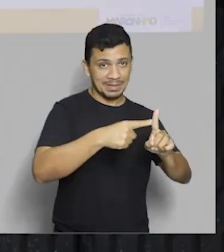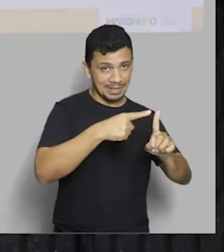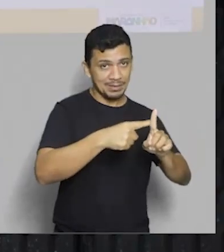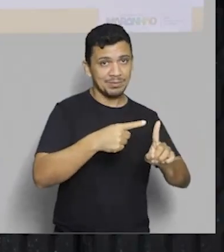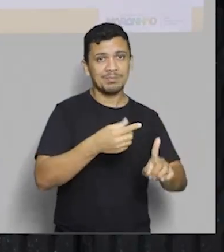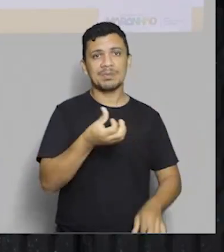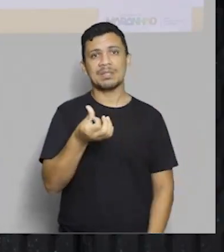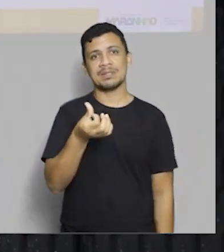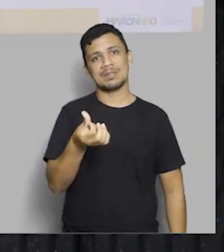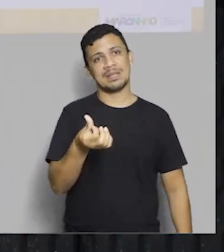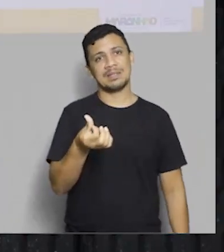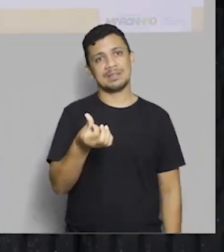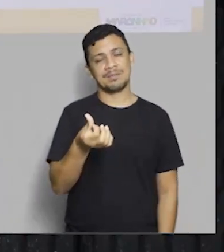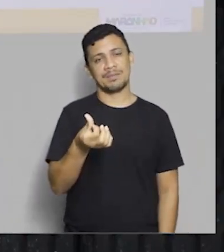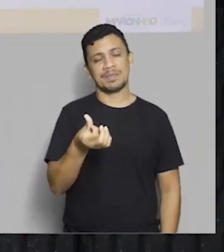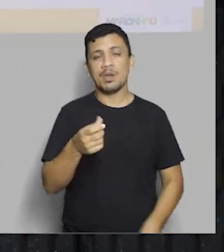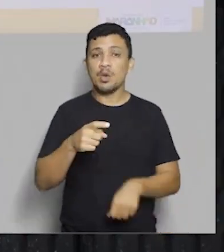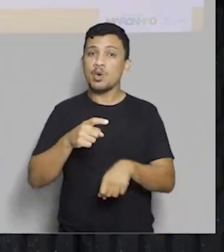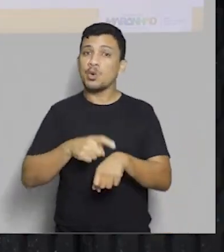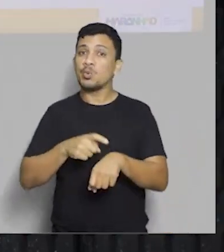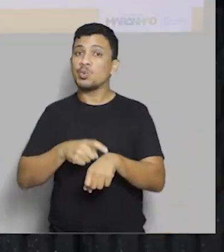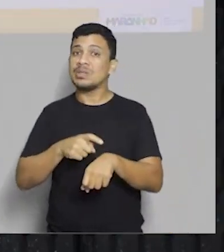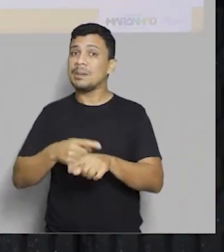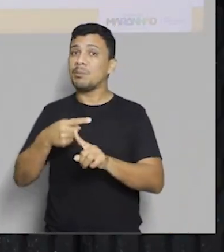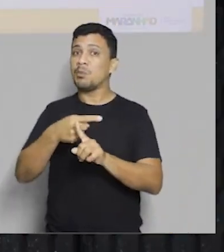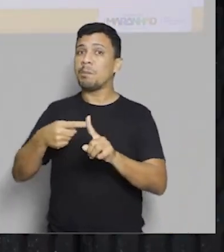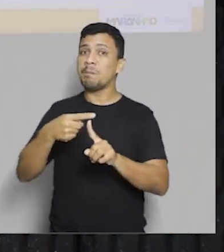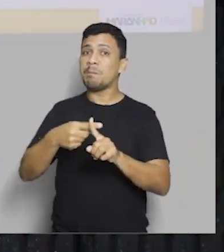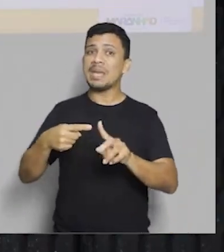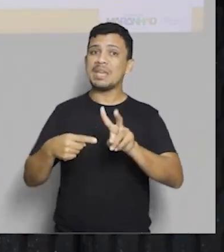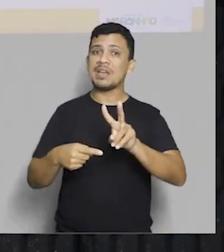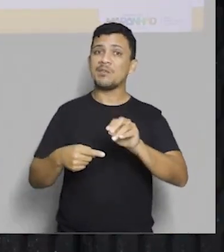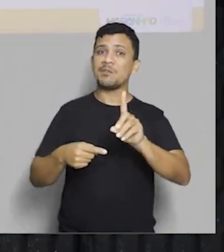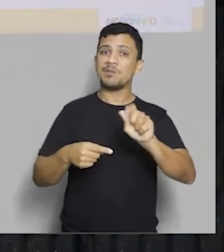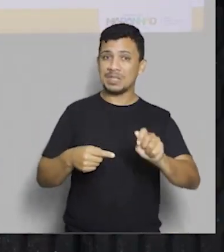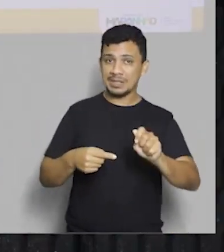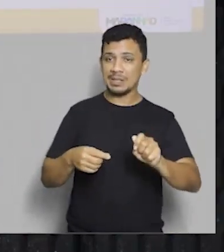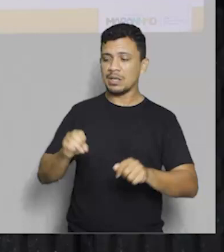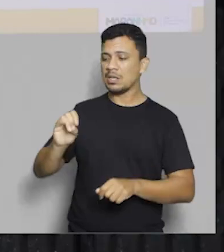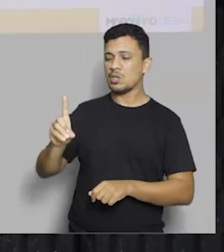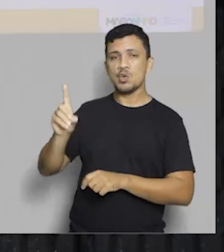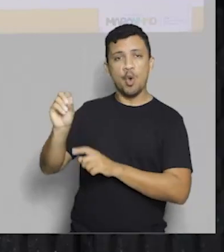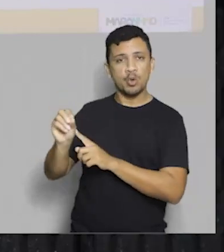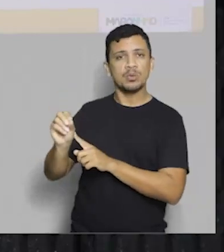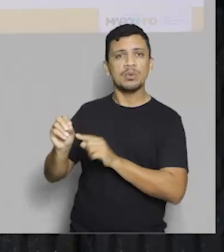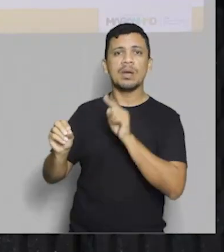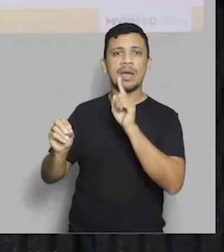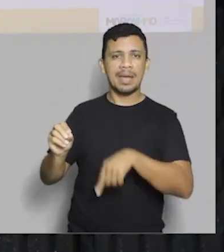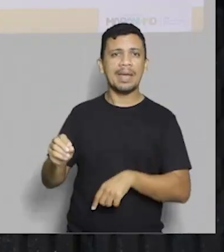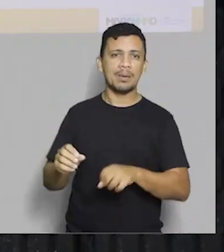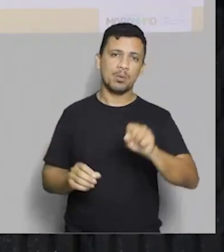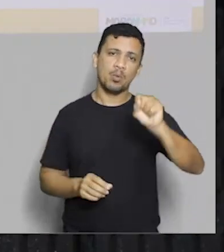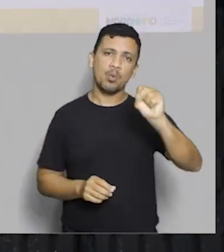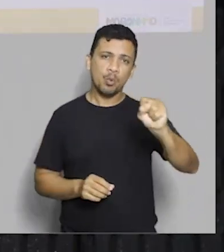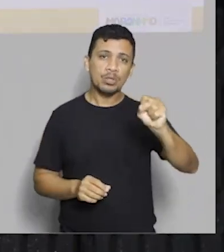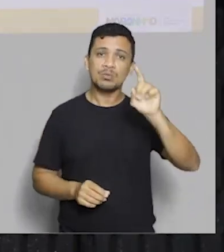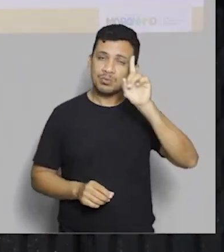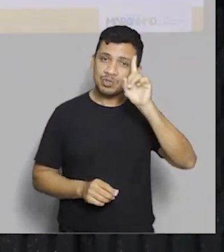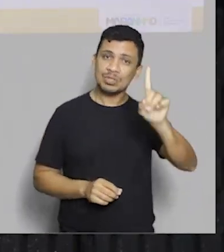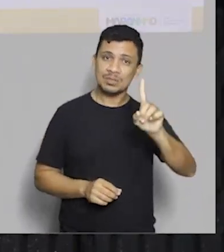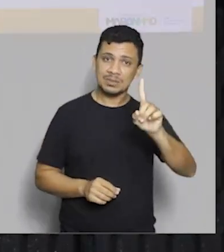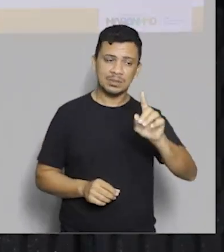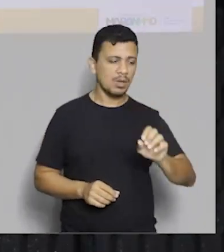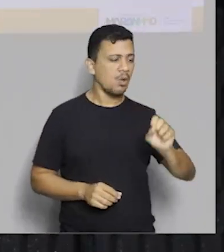o tempo de meia-vida para o iodo 131 é o tempo de 8 dias. A